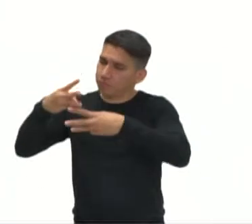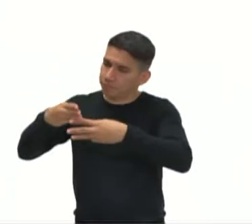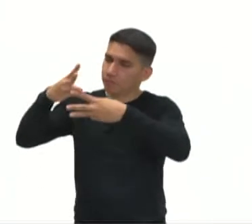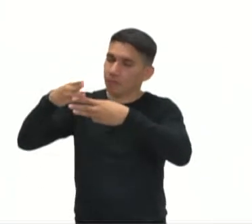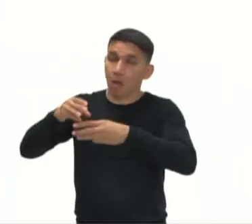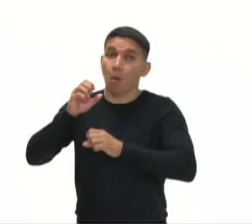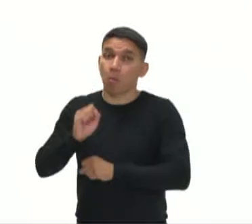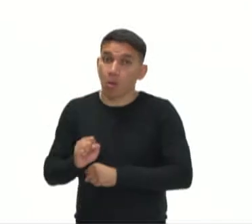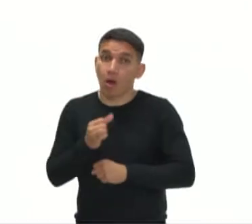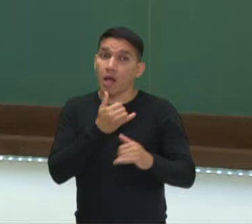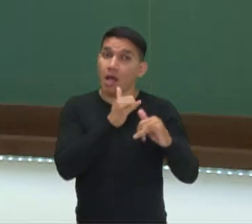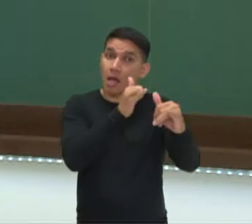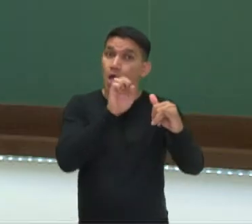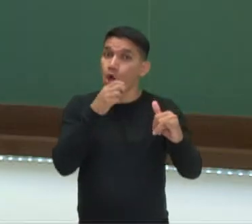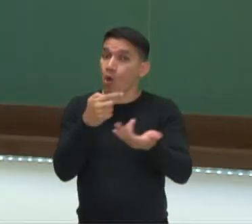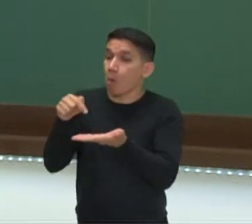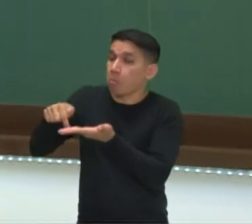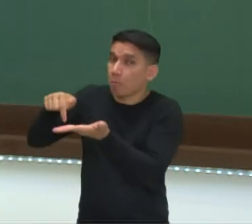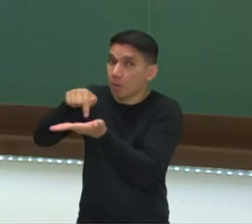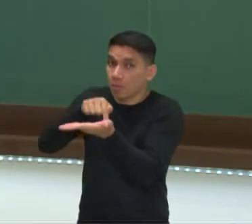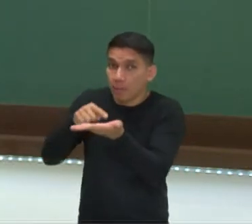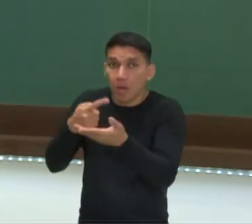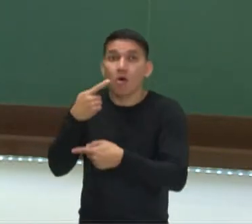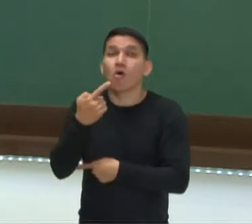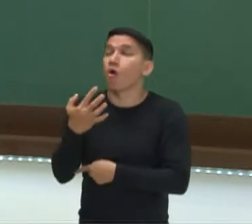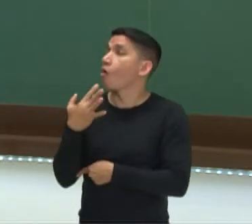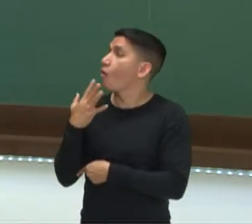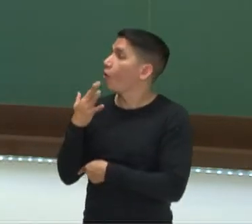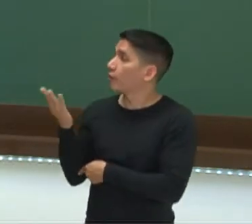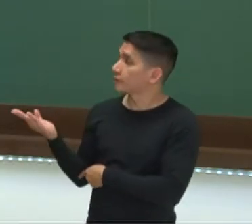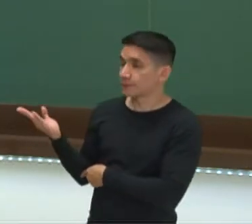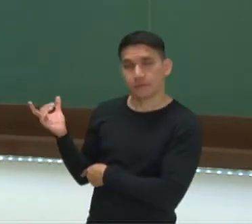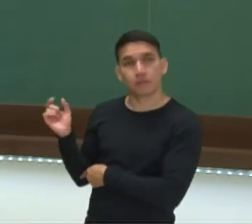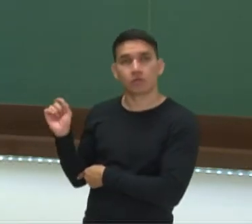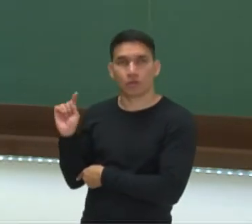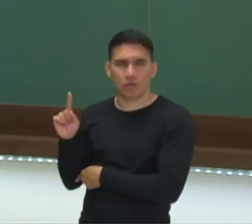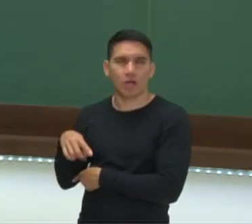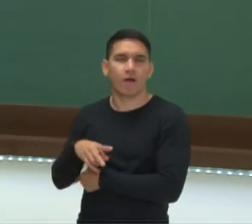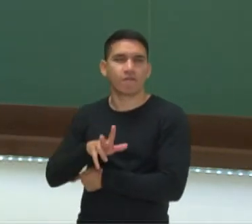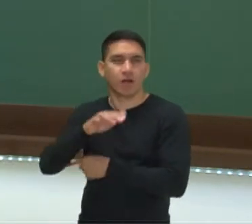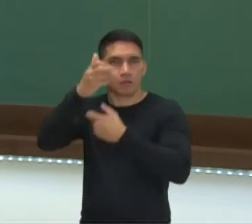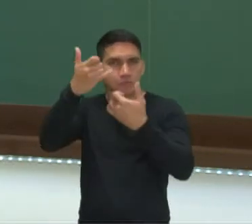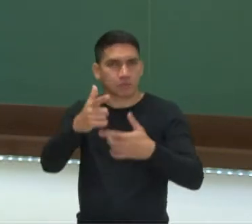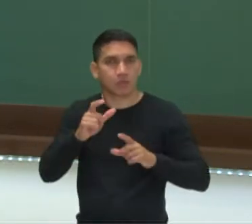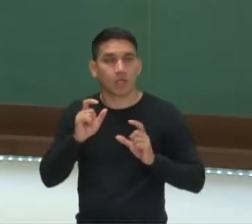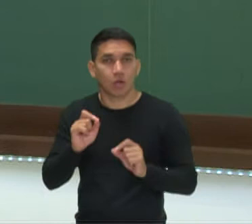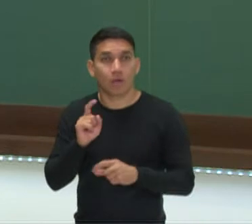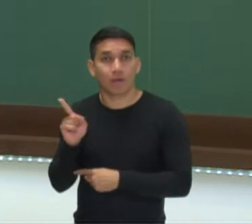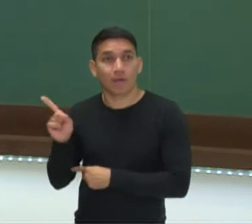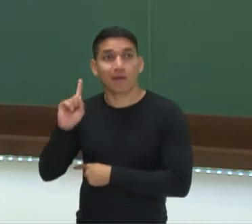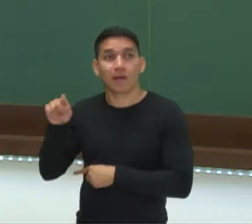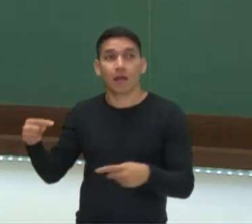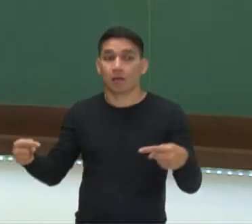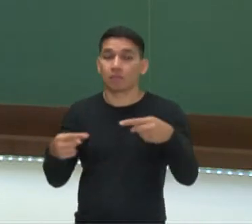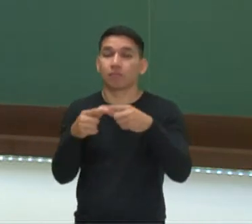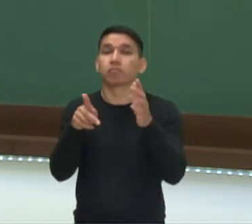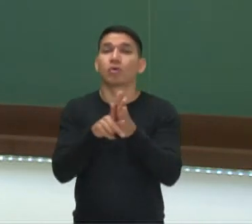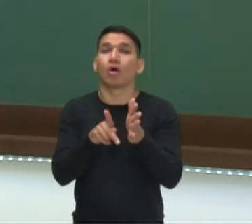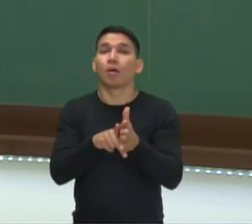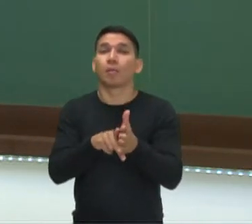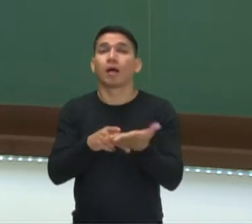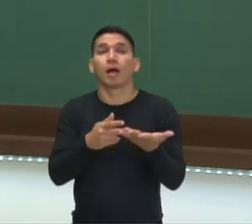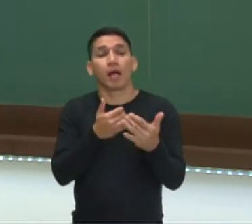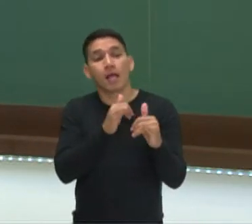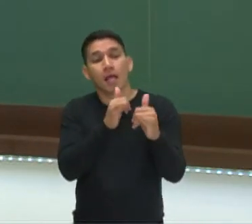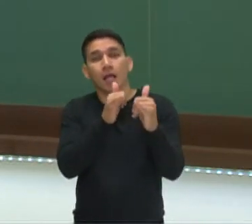ser elétricos ou eletrônicos. Os coloridinhos, em código de cores, que a gente já vai ver o que são os condutores